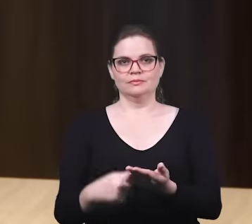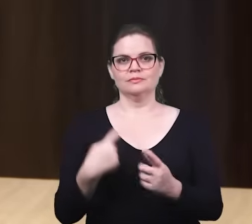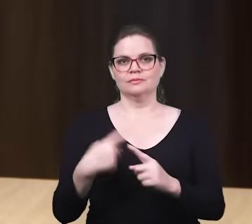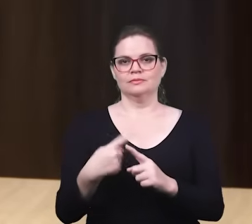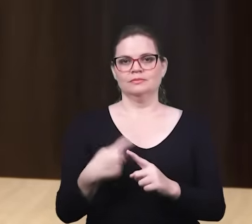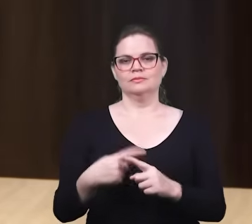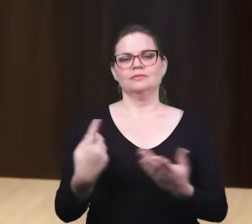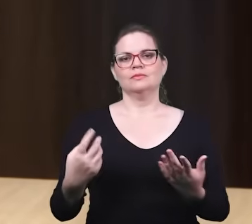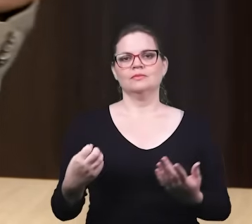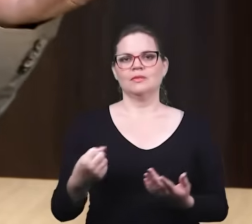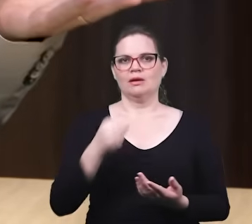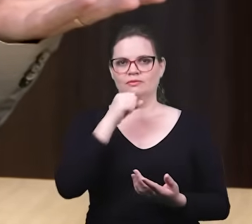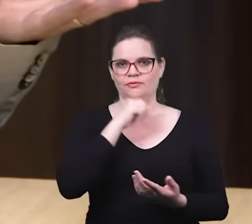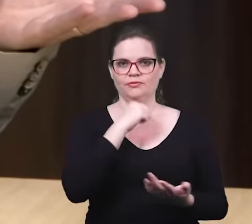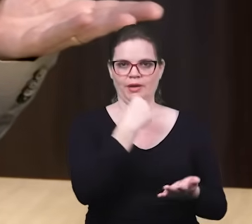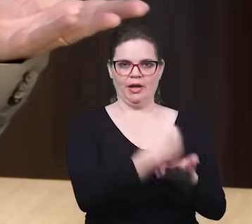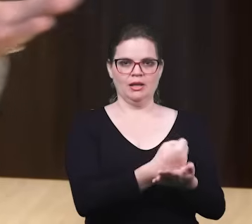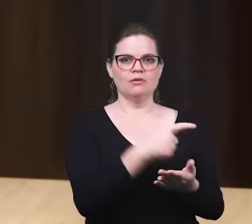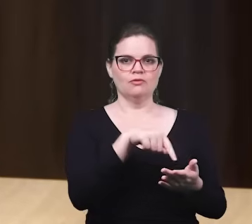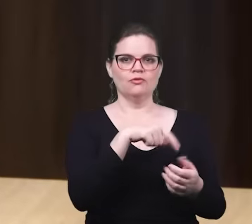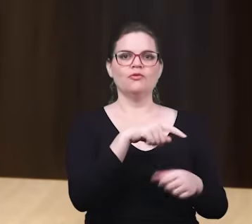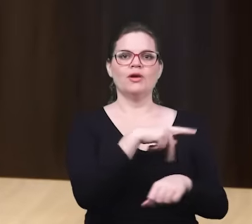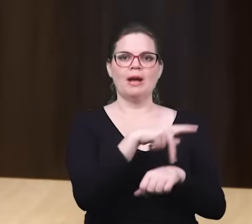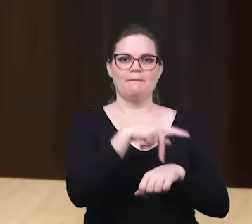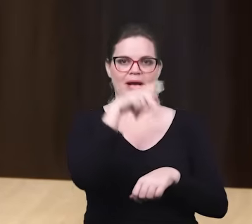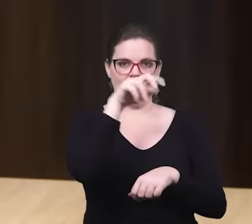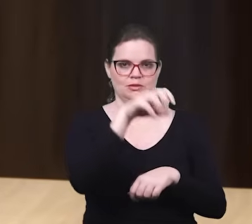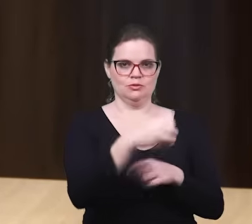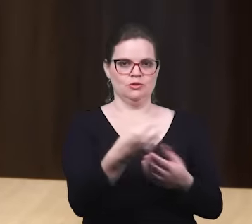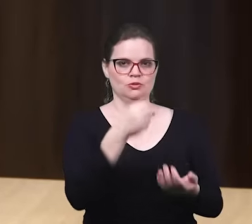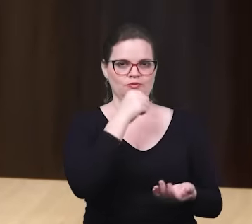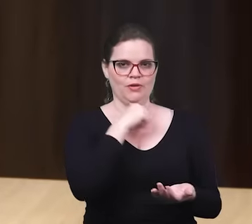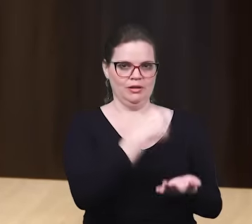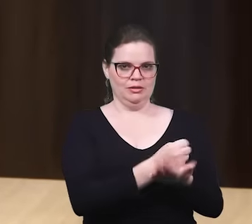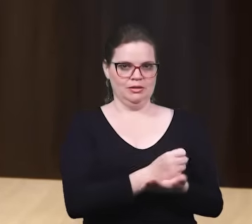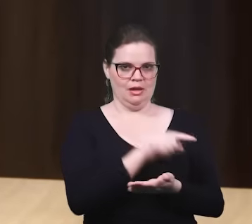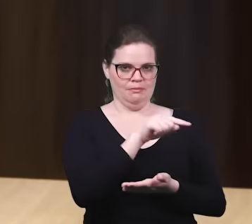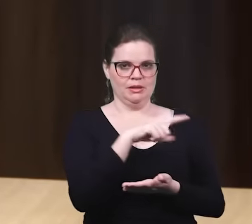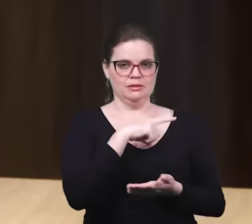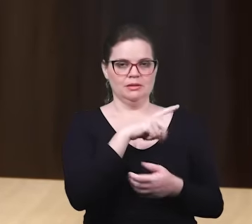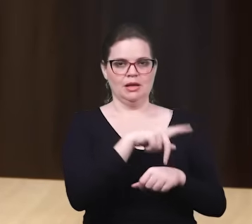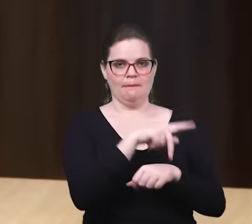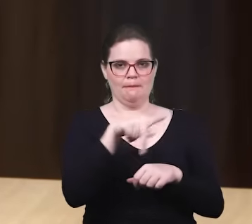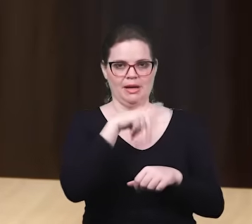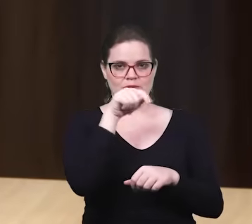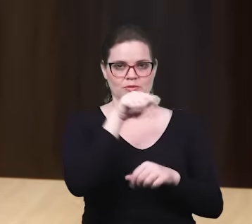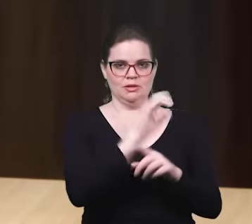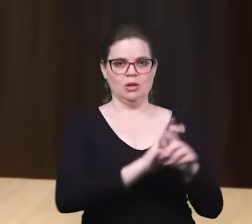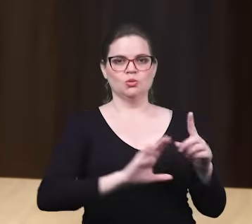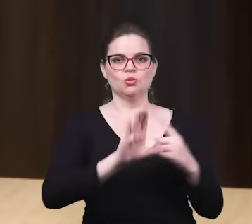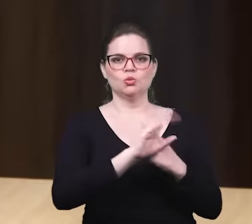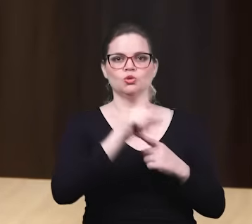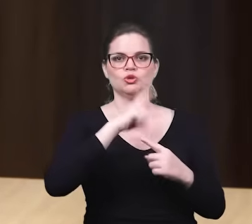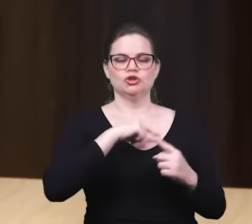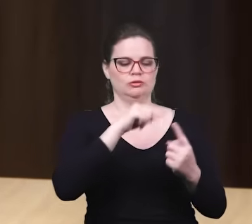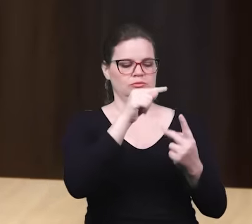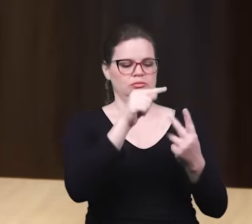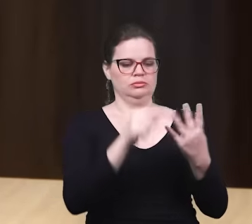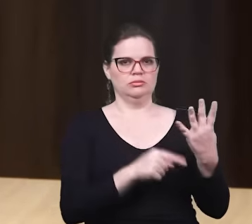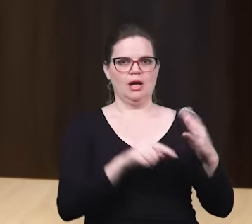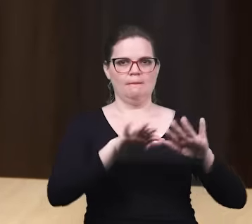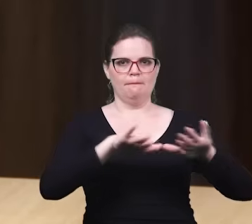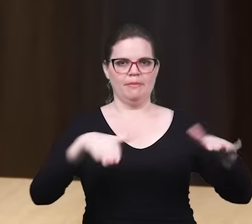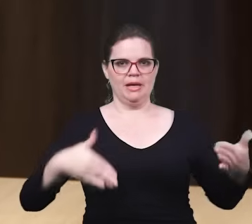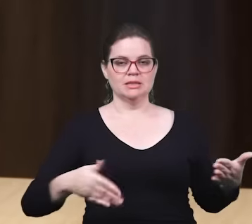a velha aliança, foi pela Páscoa. Foi. Não é? E no culto da Páscoa, um dos elementos que estavam à